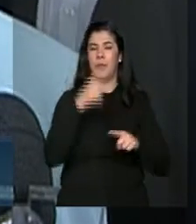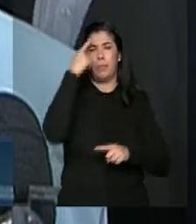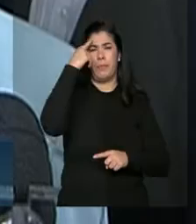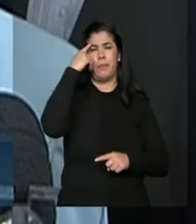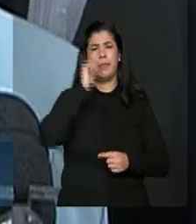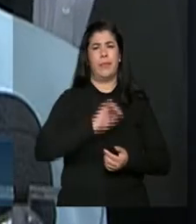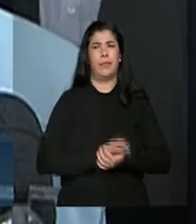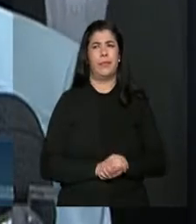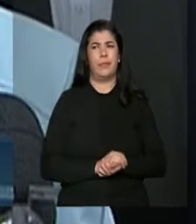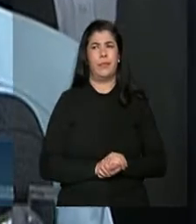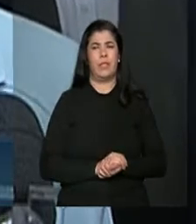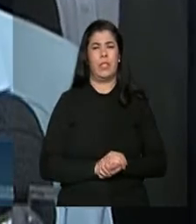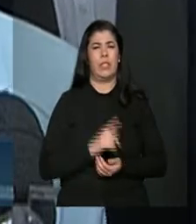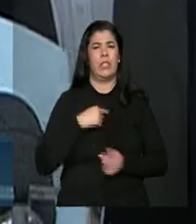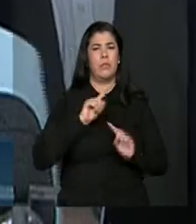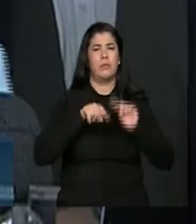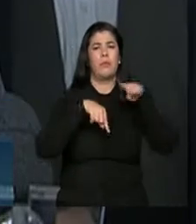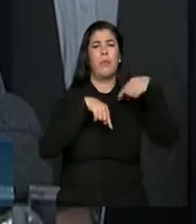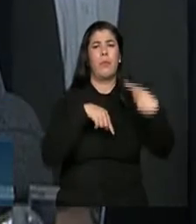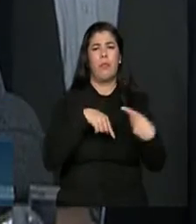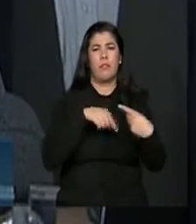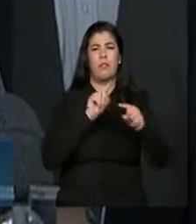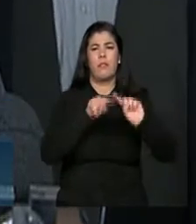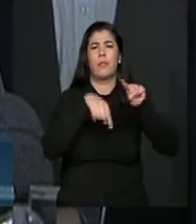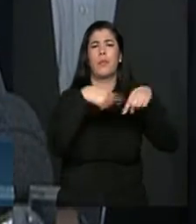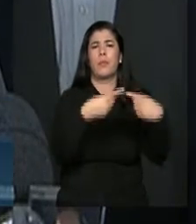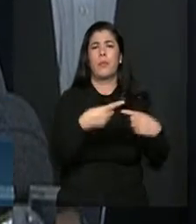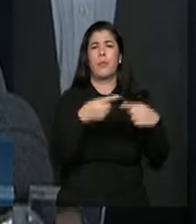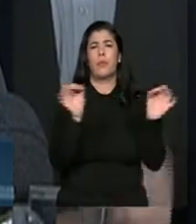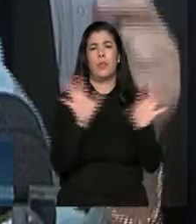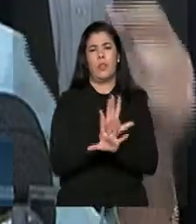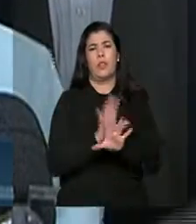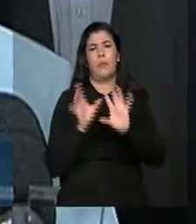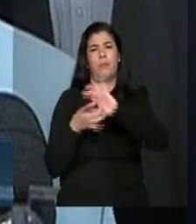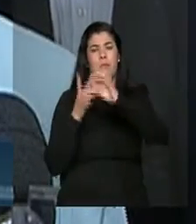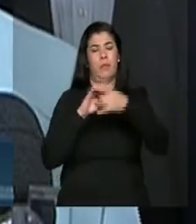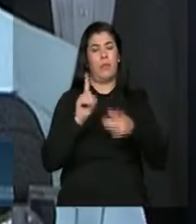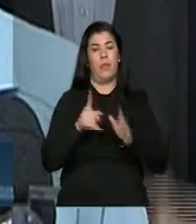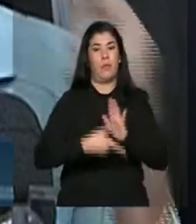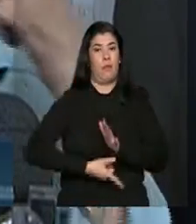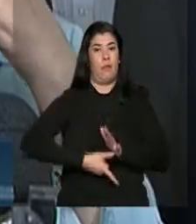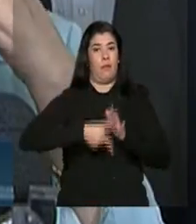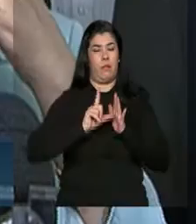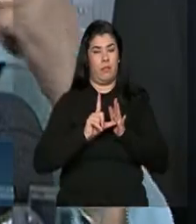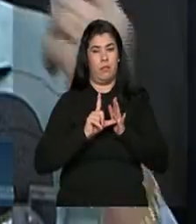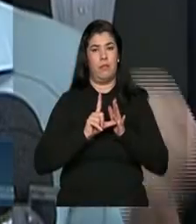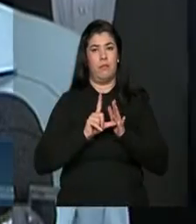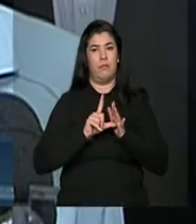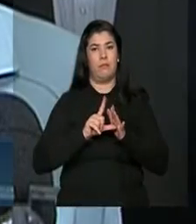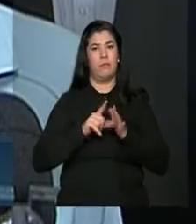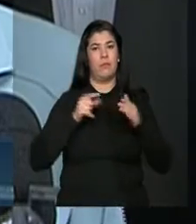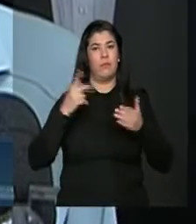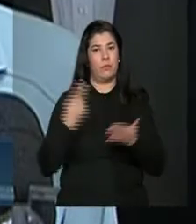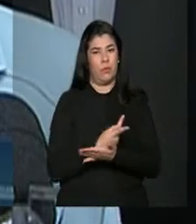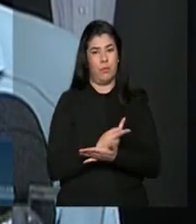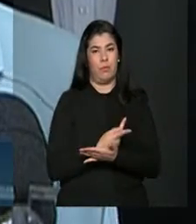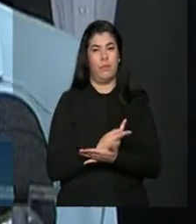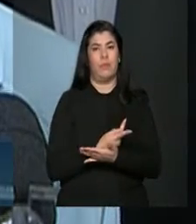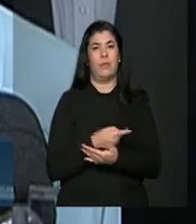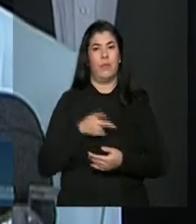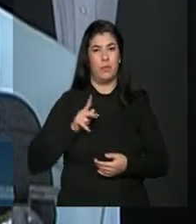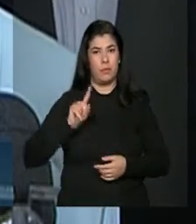pensam assim, o legado é só depois. Não, vai deixar um legado antes, durante e depois, né? Um legado sob a